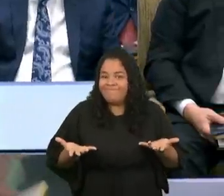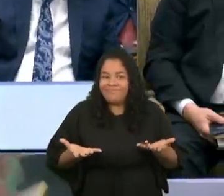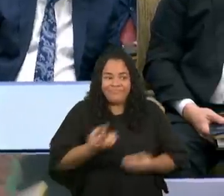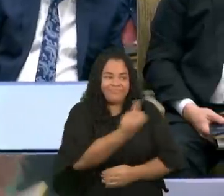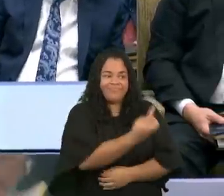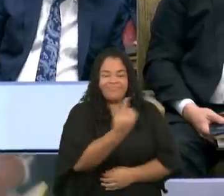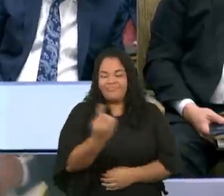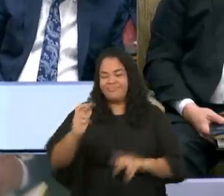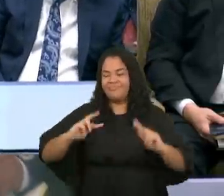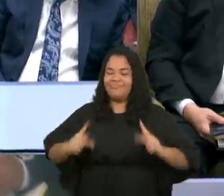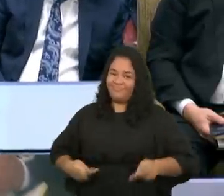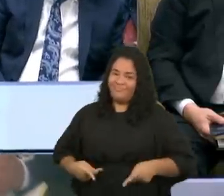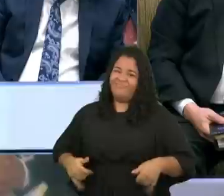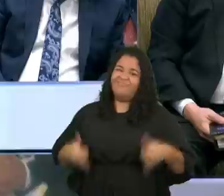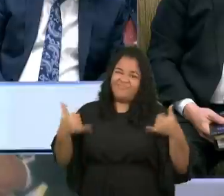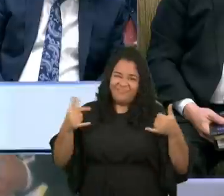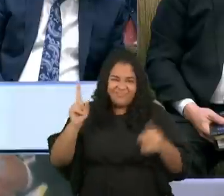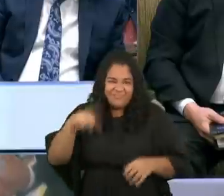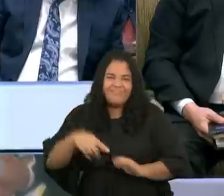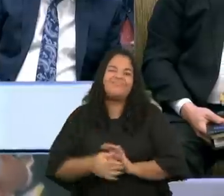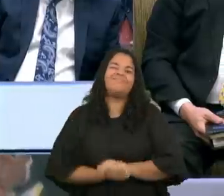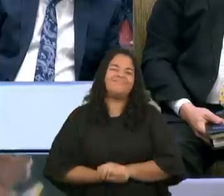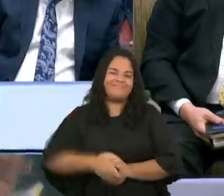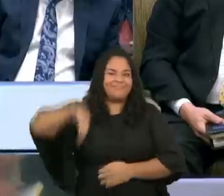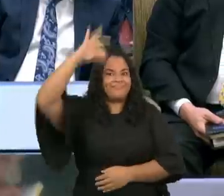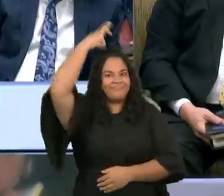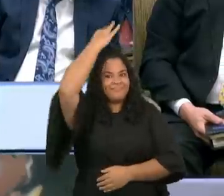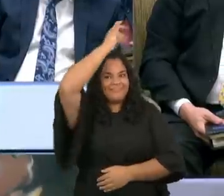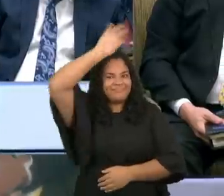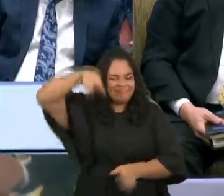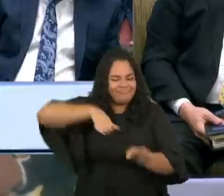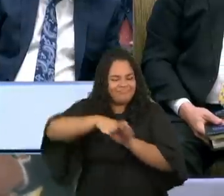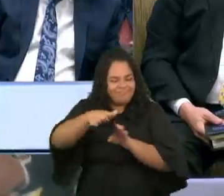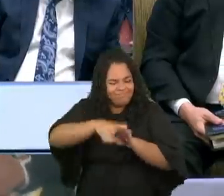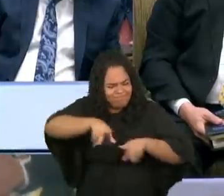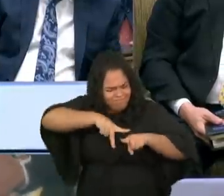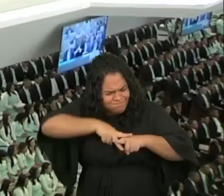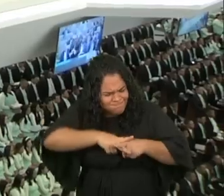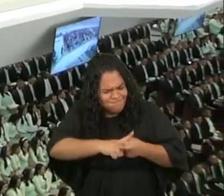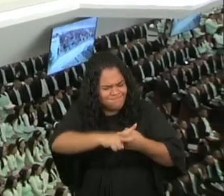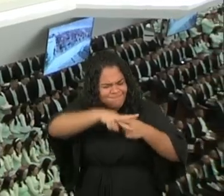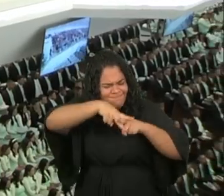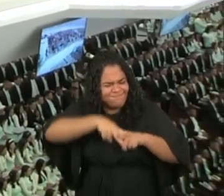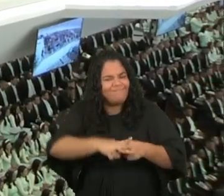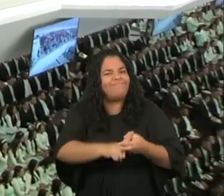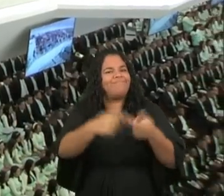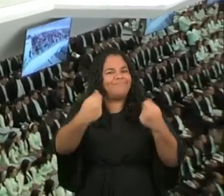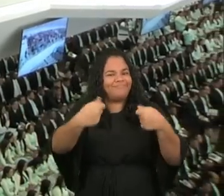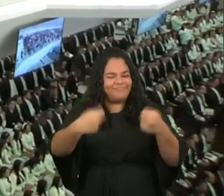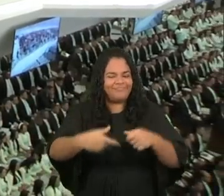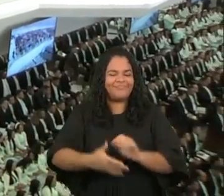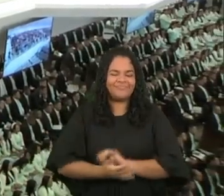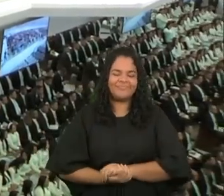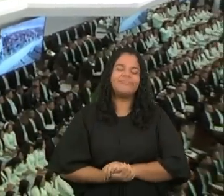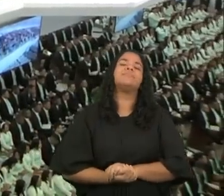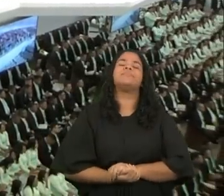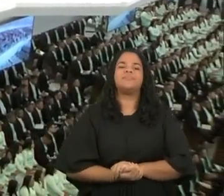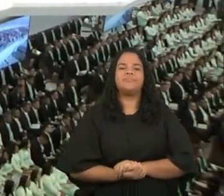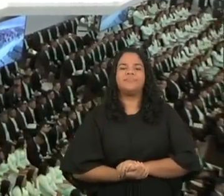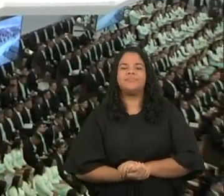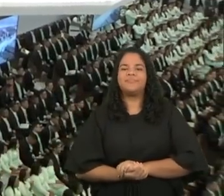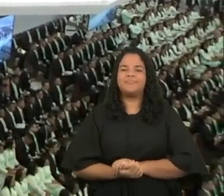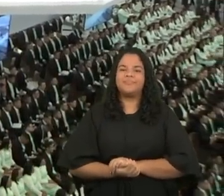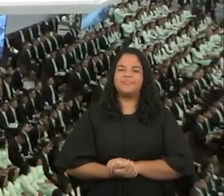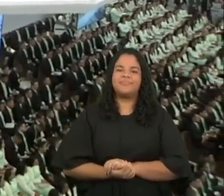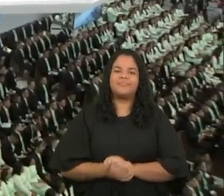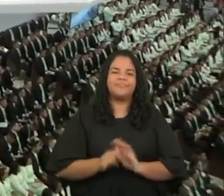vai dar duro na gente até a gente ficar limpinho para subir. Diga glória. Glória. Então veja, aí ele disse assim: ô Pedro,